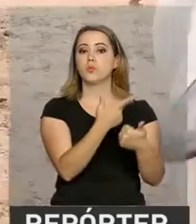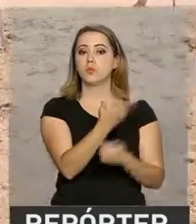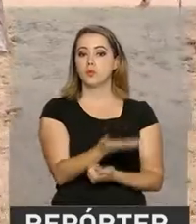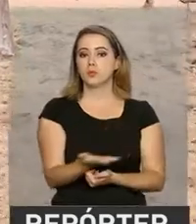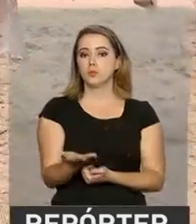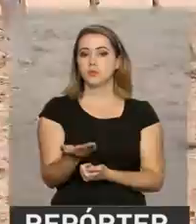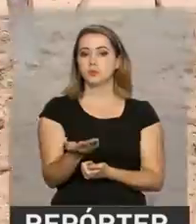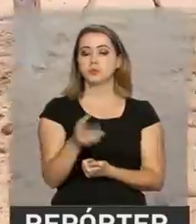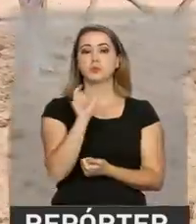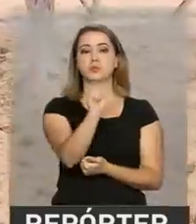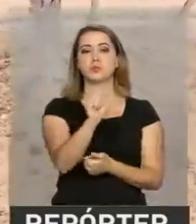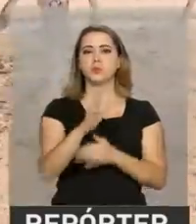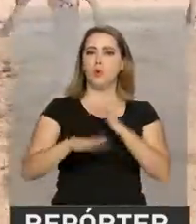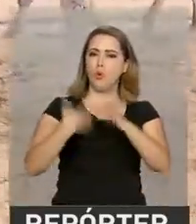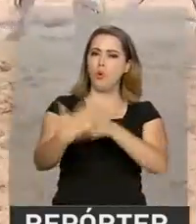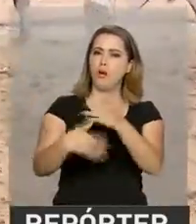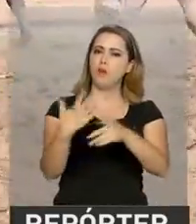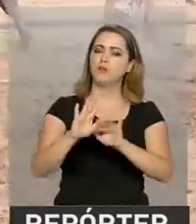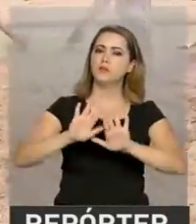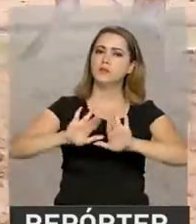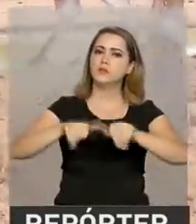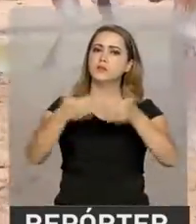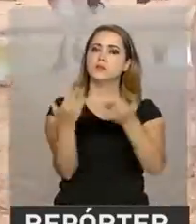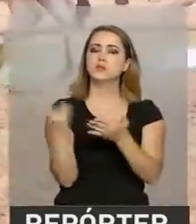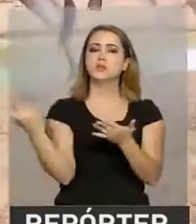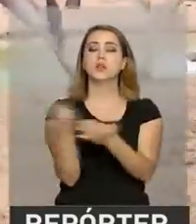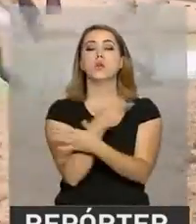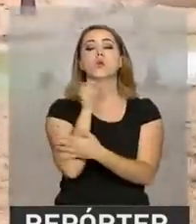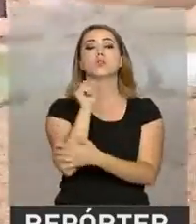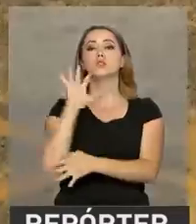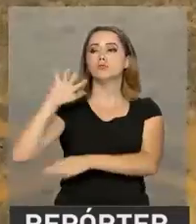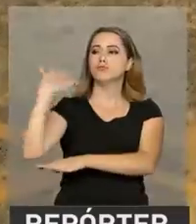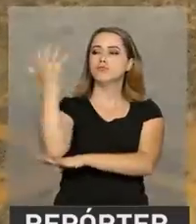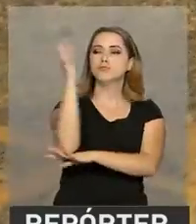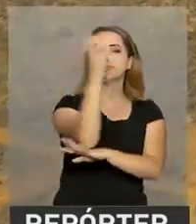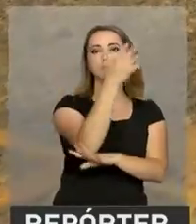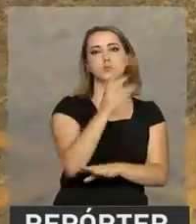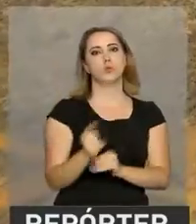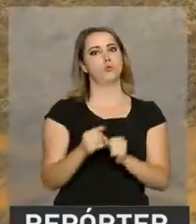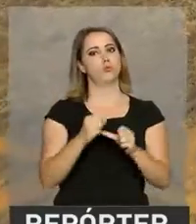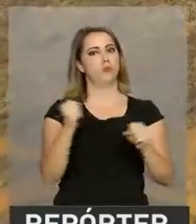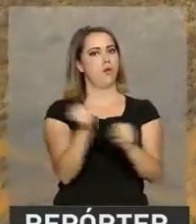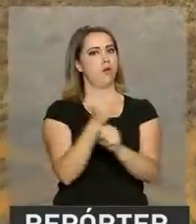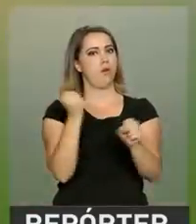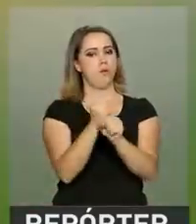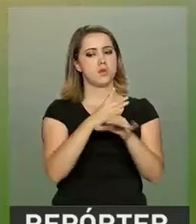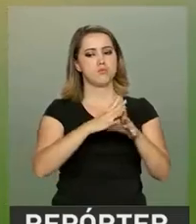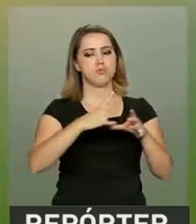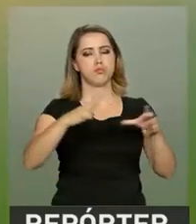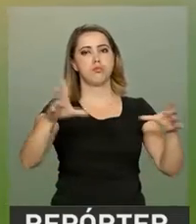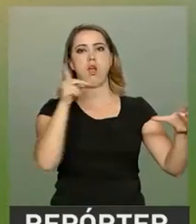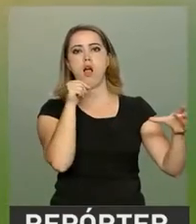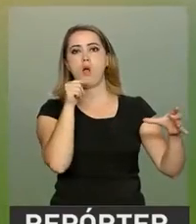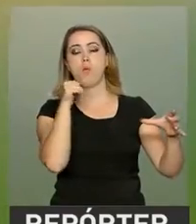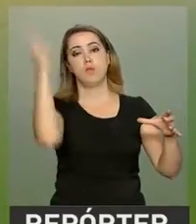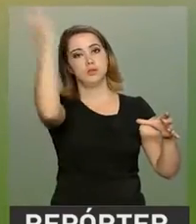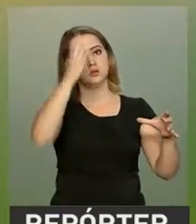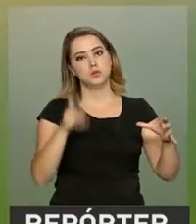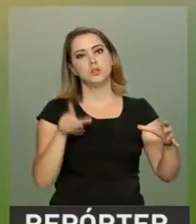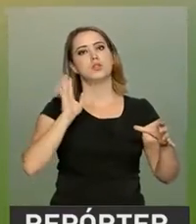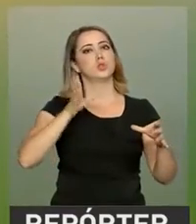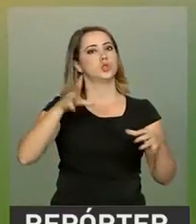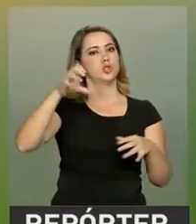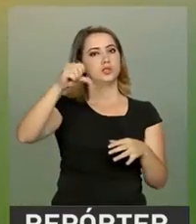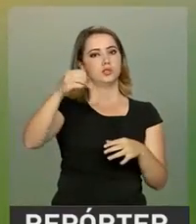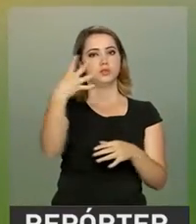projeto sobre os avanços e as iniciativas ambientais do maior empreendimento hídrico do brasil que já está com 90